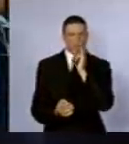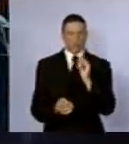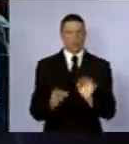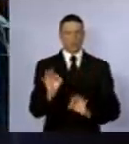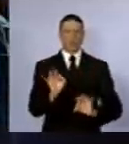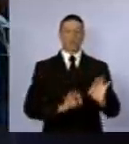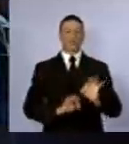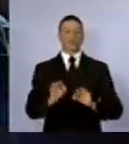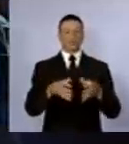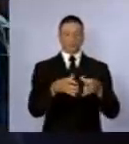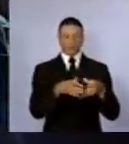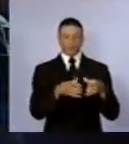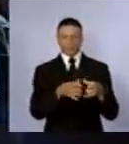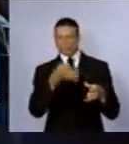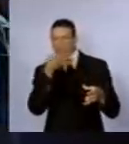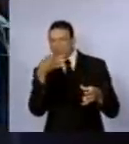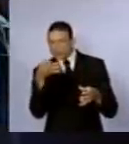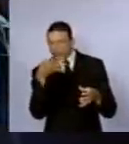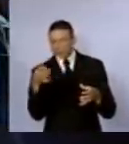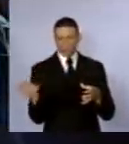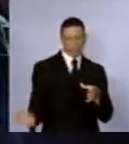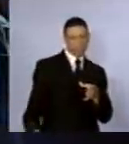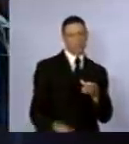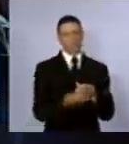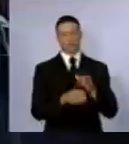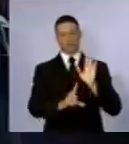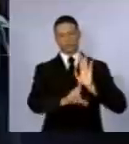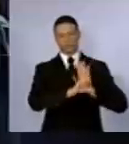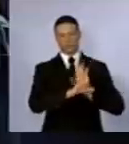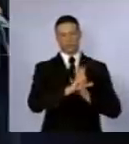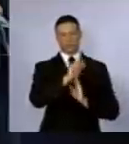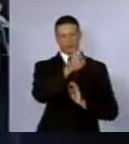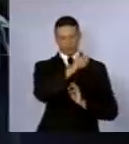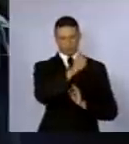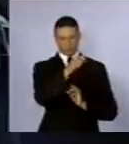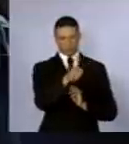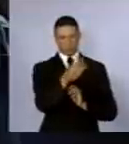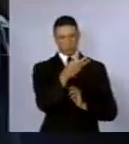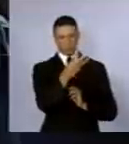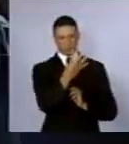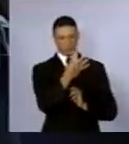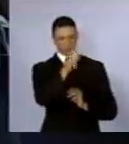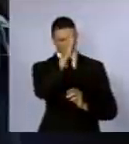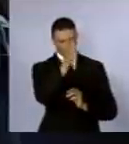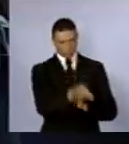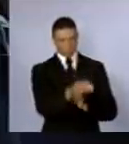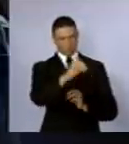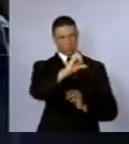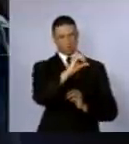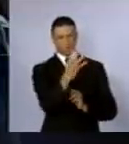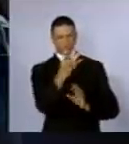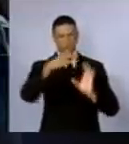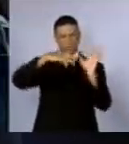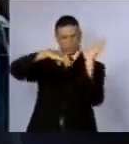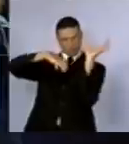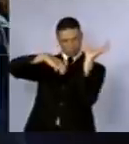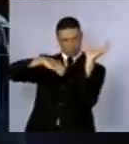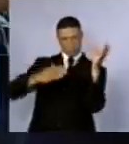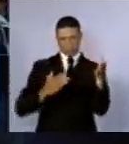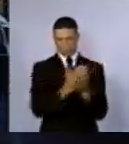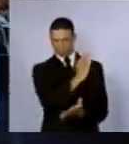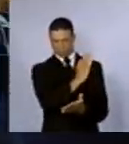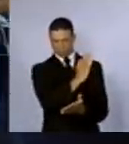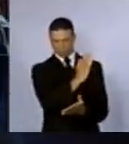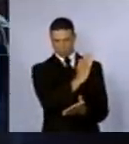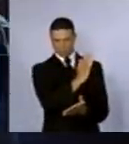uma orientação setorial, né, pela Lei 11.934, aprovada em 2009 pelo Congresso Nacional, né, e até